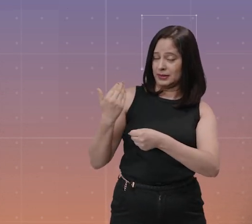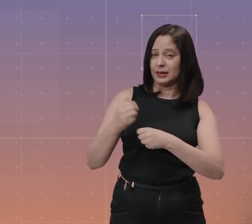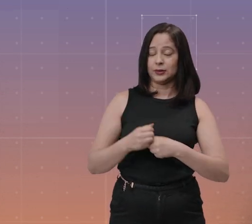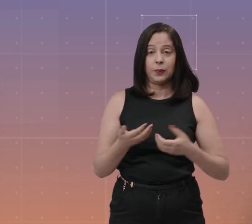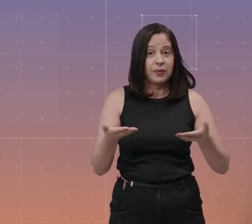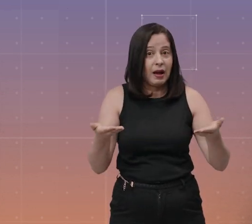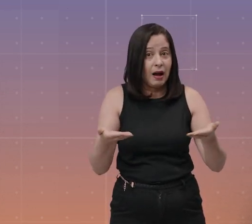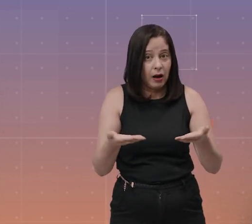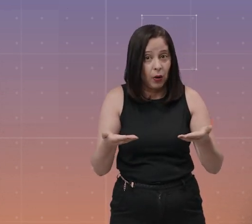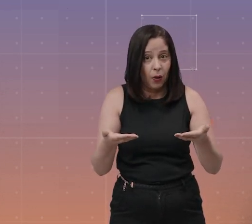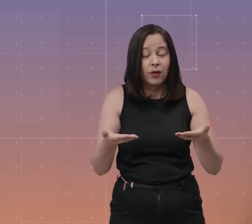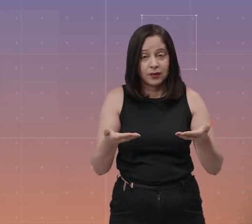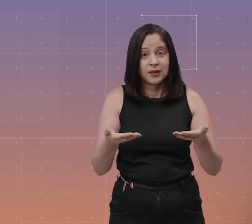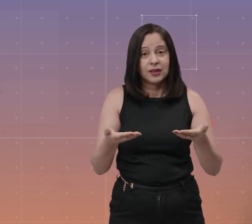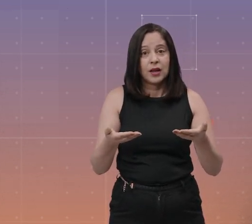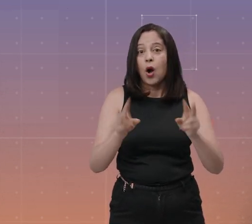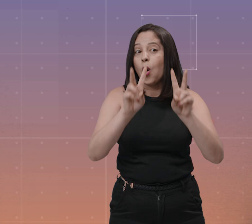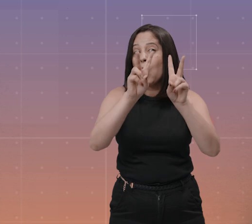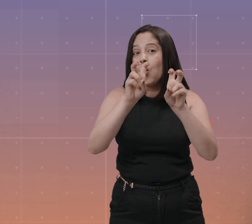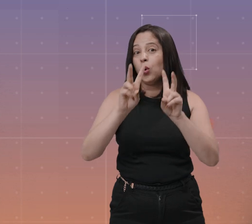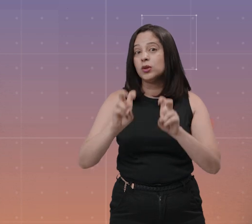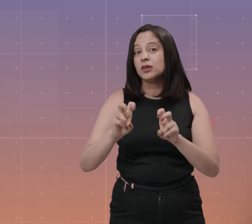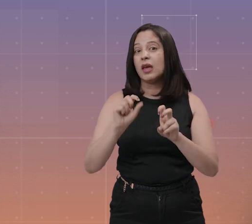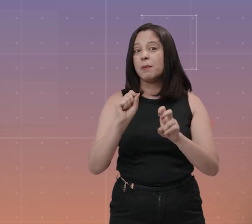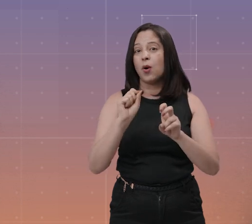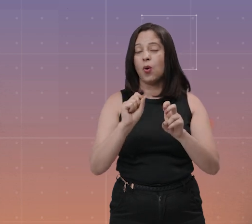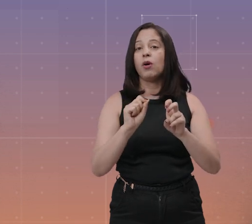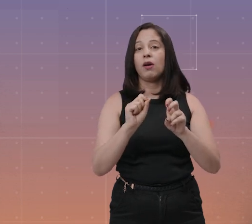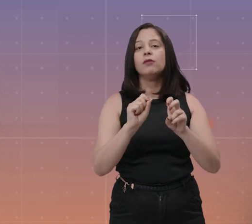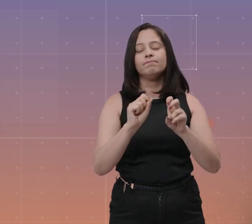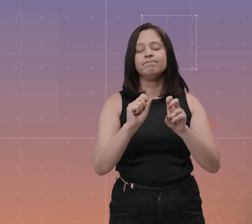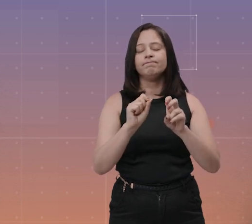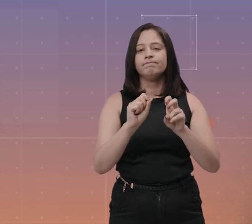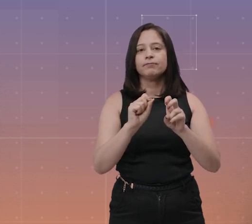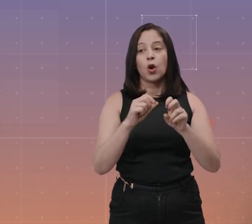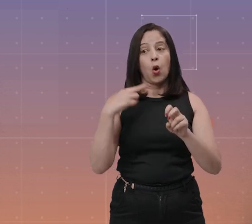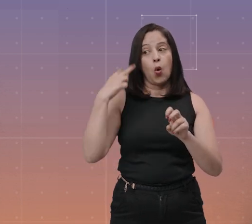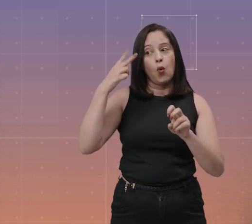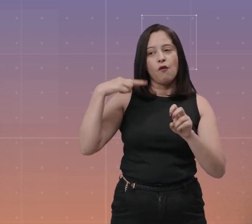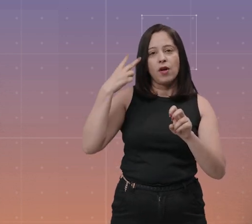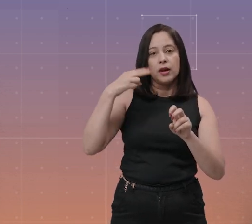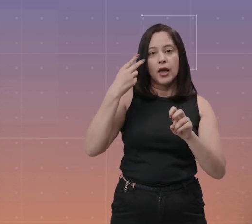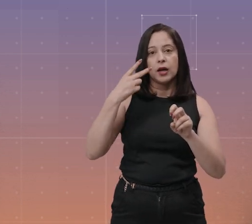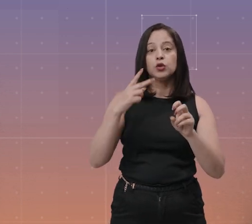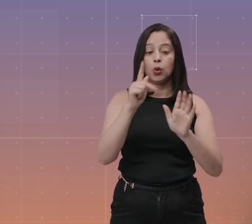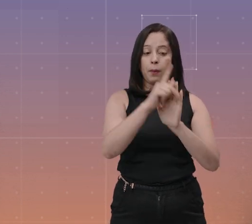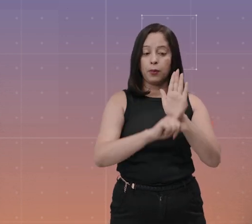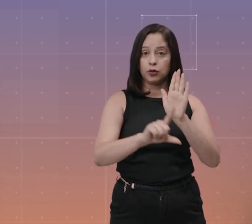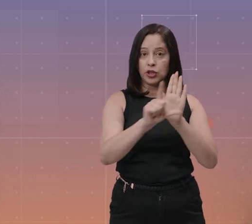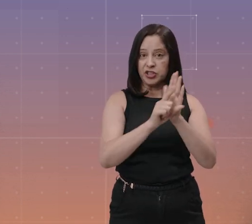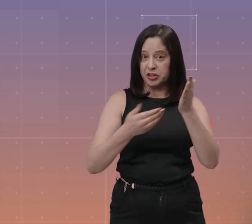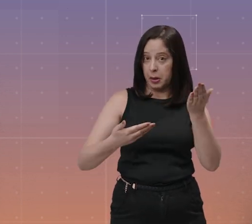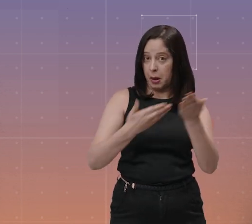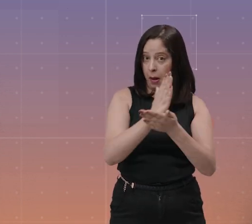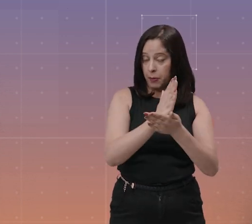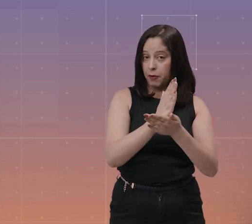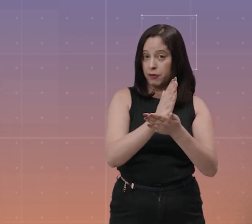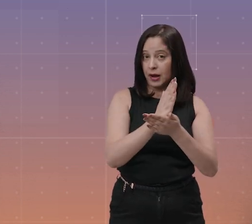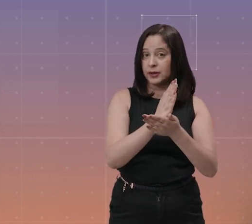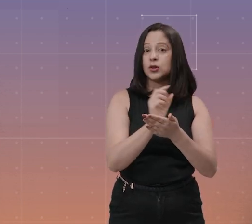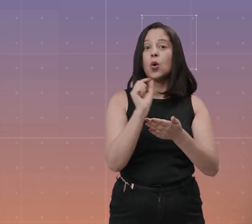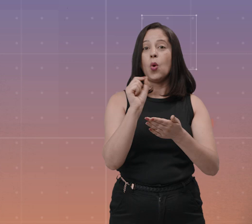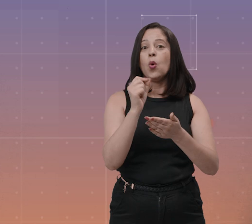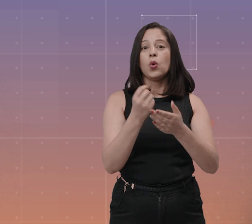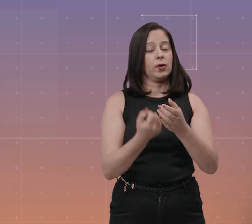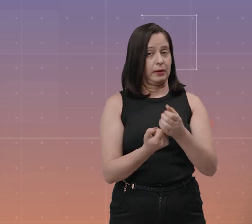ano passado. E agora a gente fala sobre a atividade legislativa, porque os vereadores aprovaram um projeto de